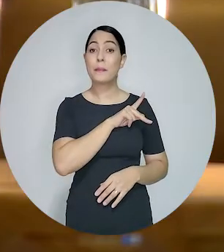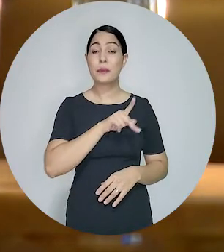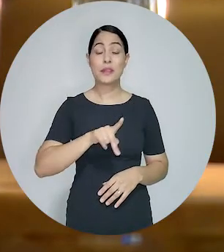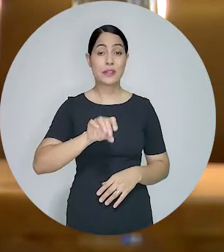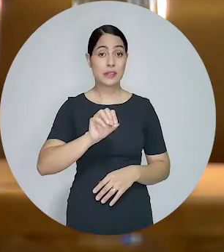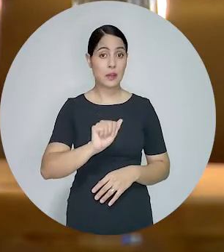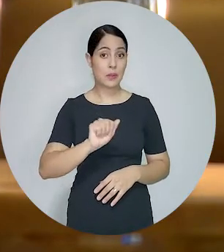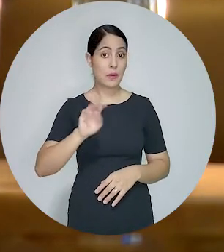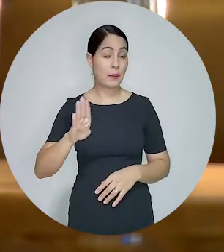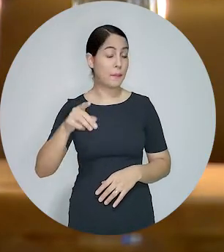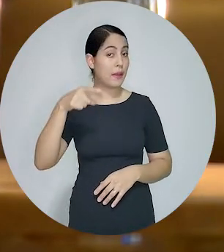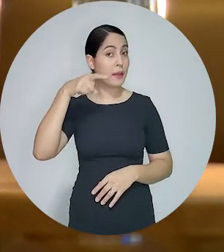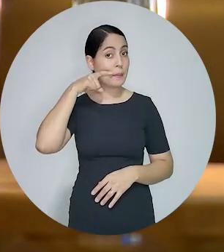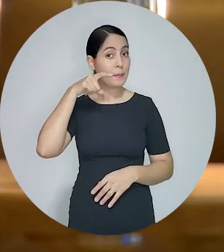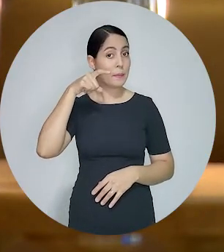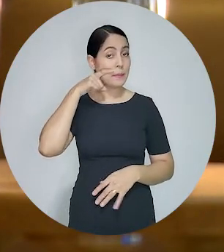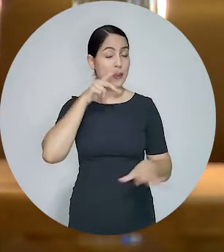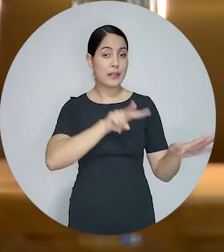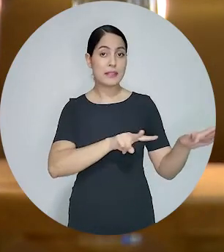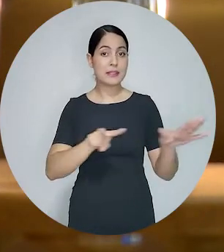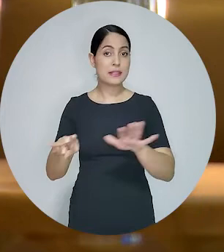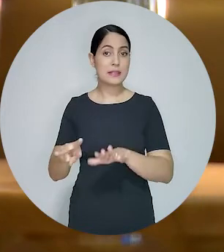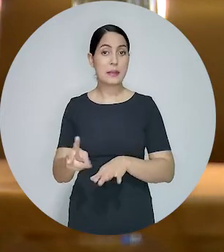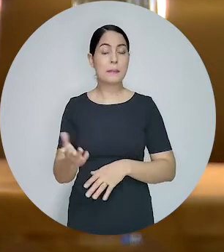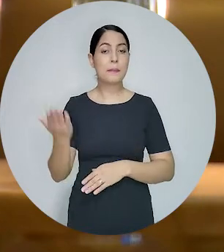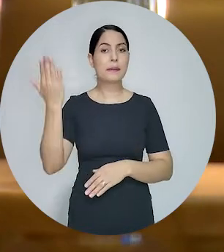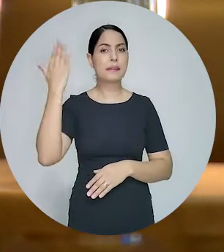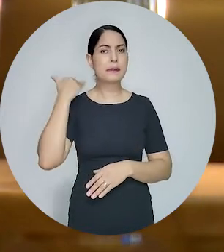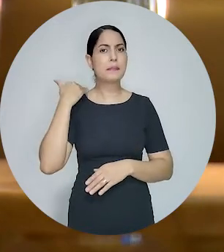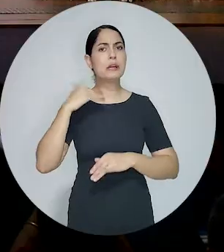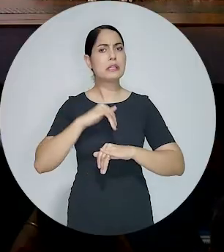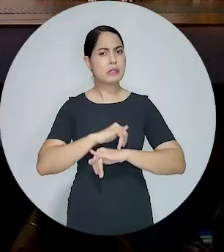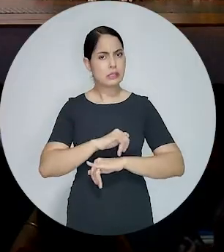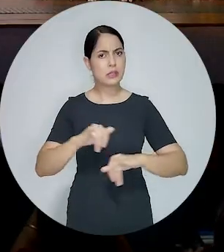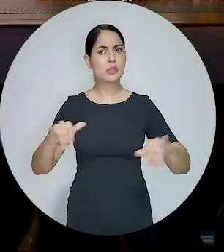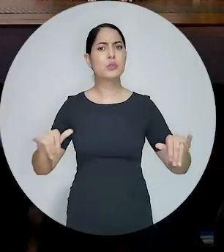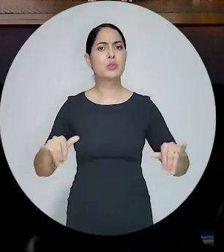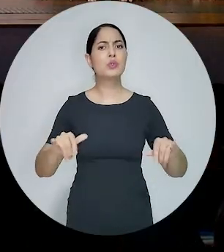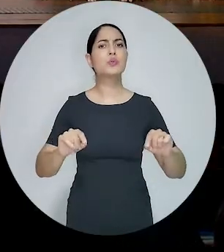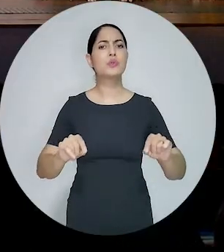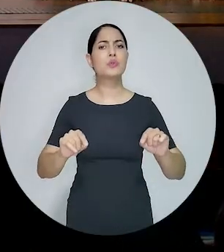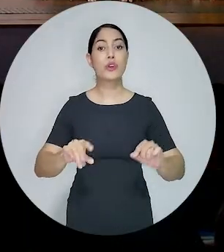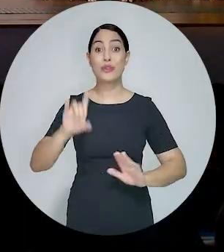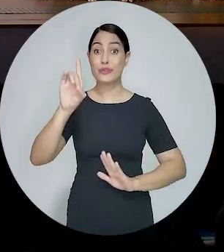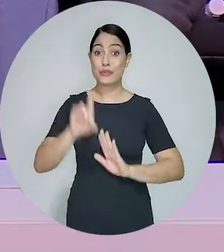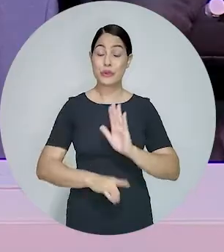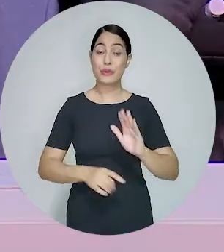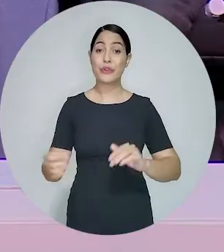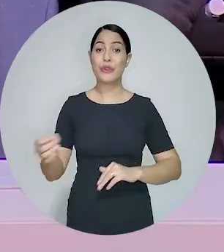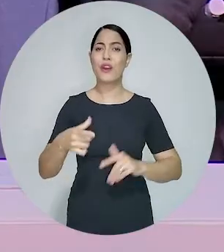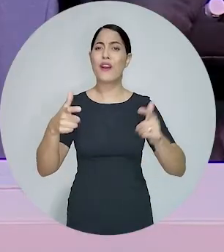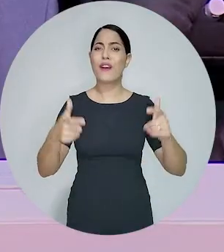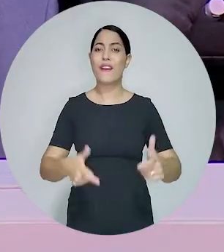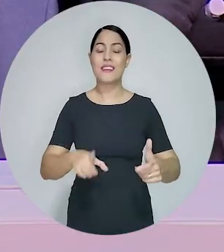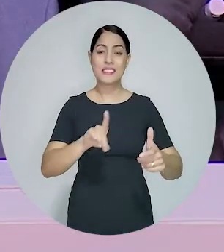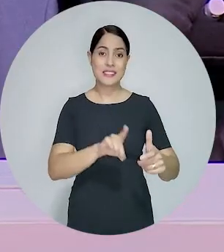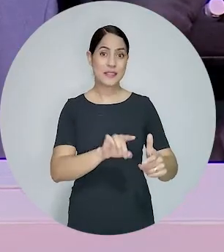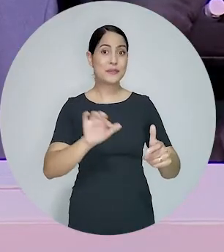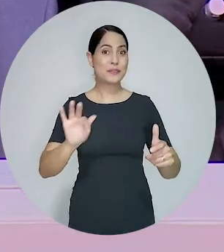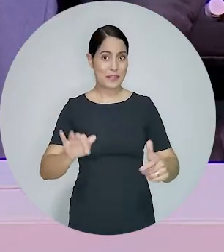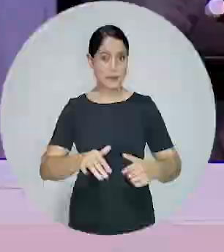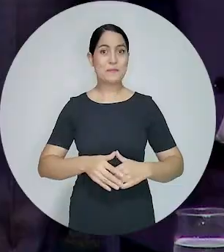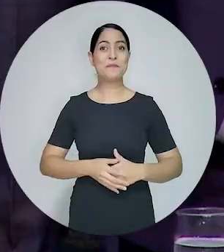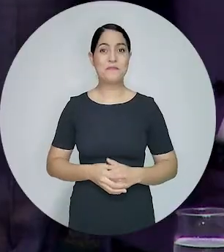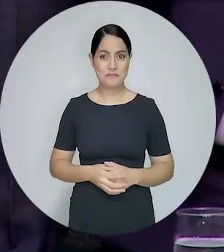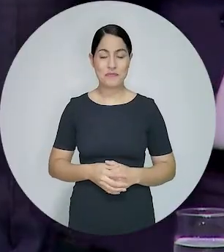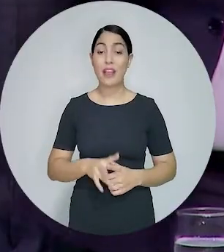O presidente da OAB Nacional, Beto Simonetti, empossou na última semana a nova diretoria e os conselheiros da seccional da Ordem no